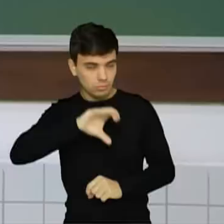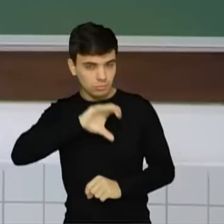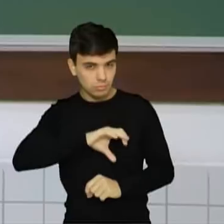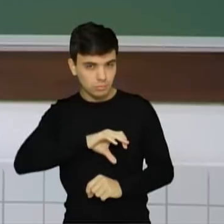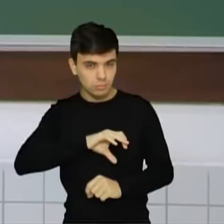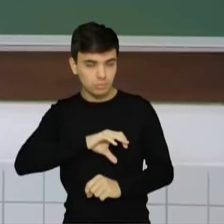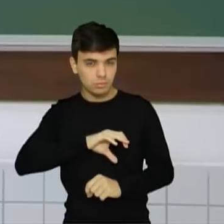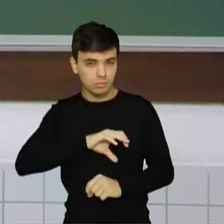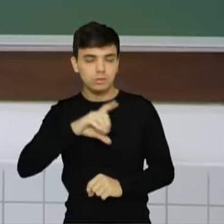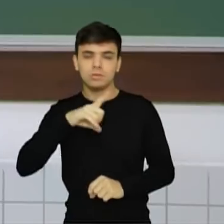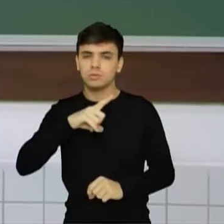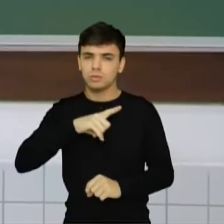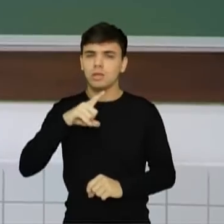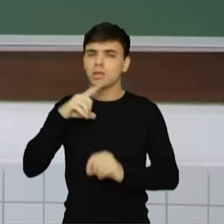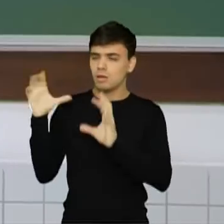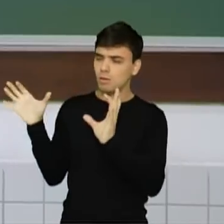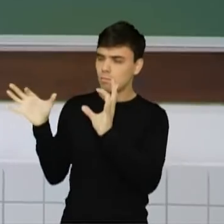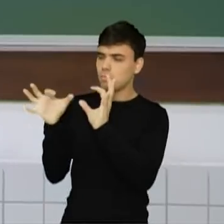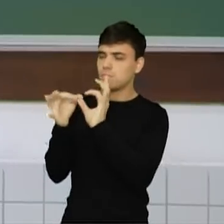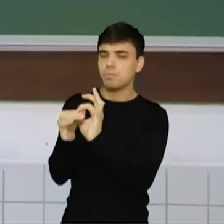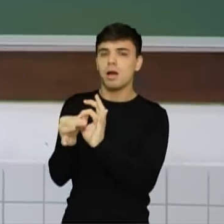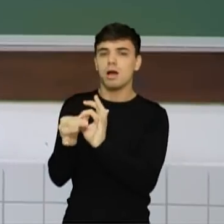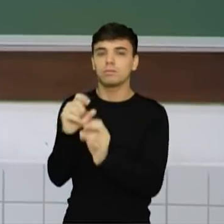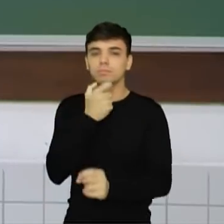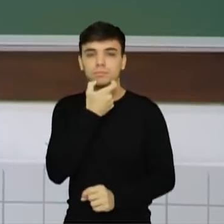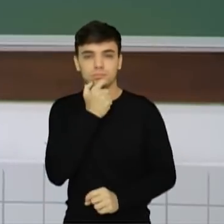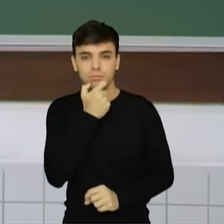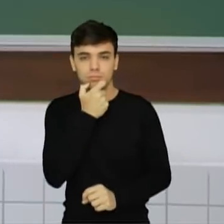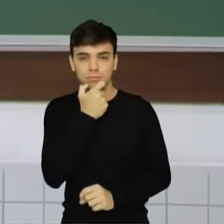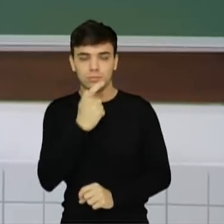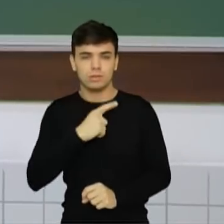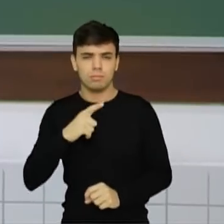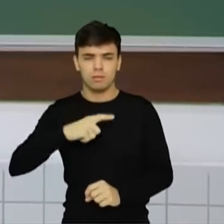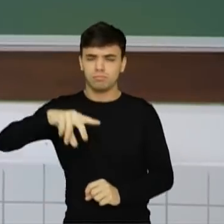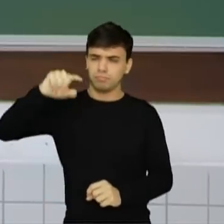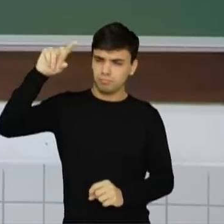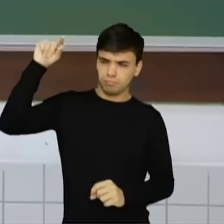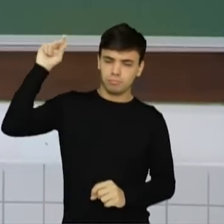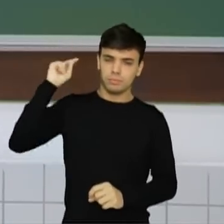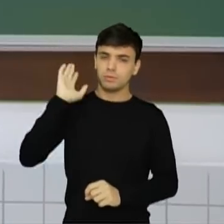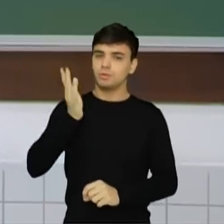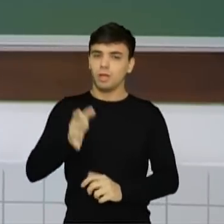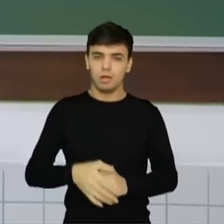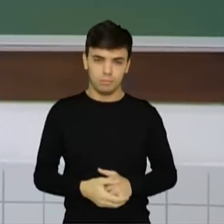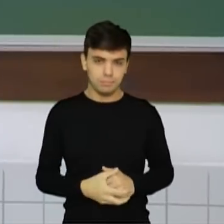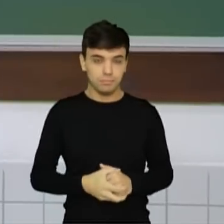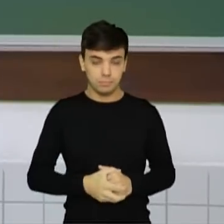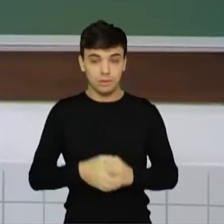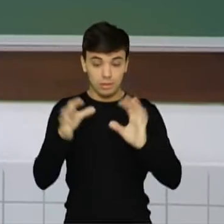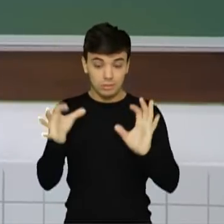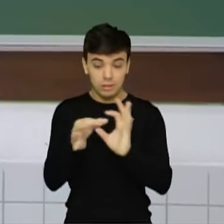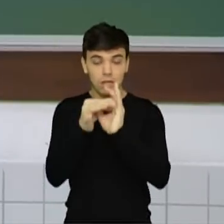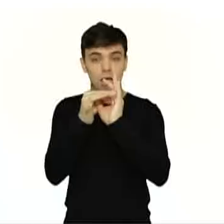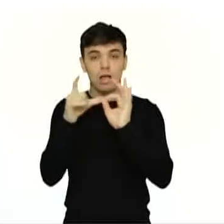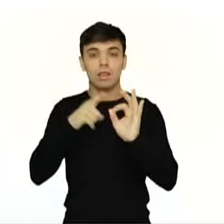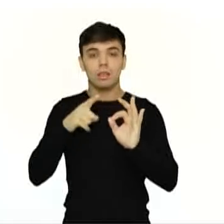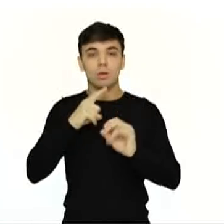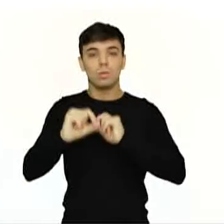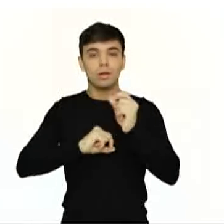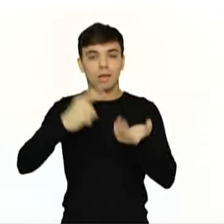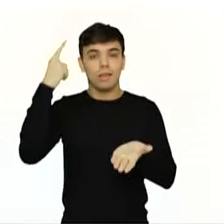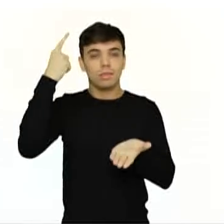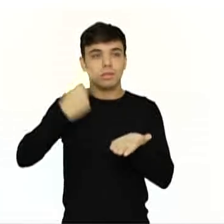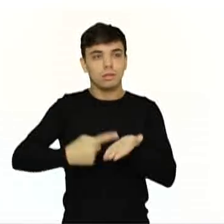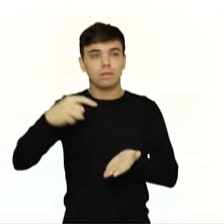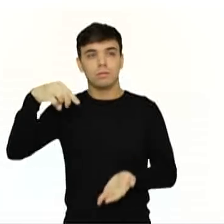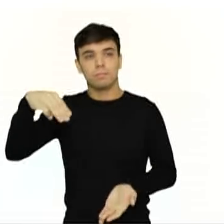já uma grande aliança com a Inglaterra, de outros tempos ainda. E essa aliança acabou resultando no Tratado de Methuen, o